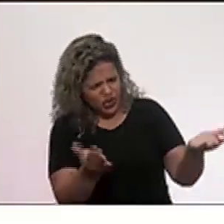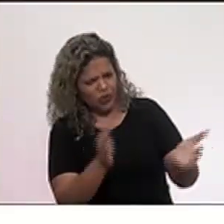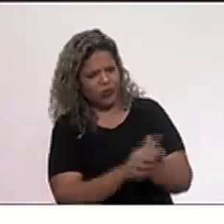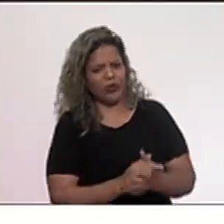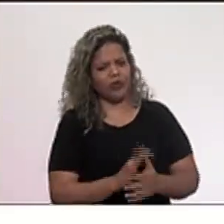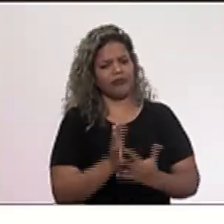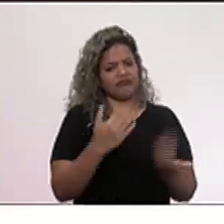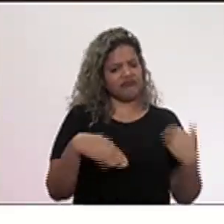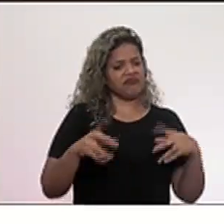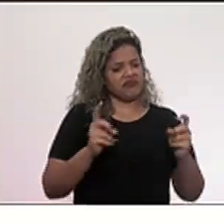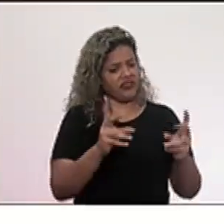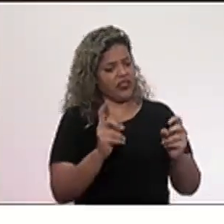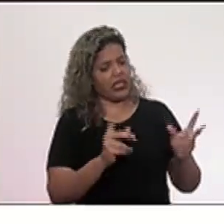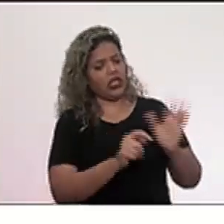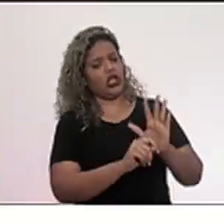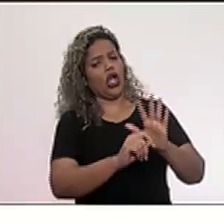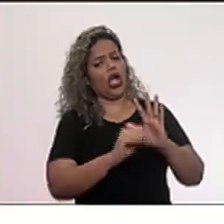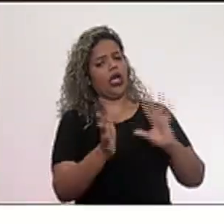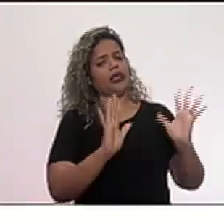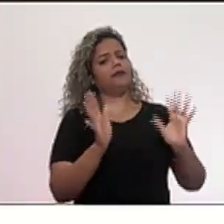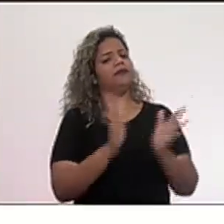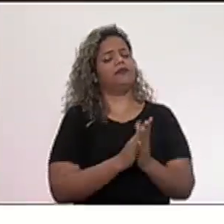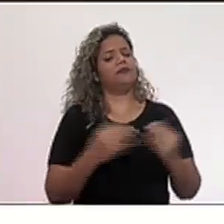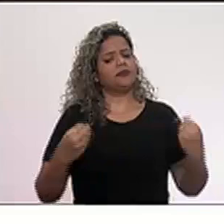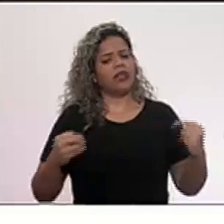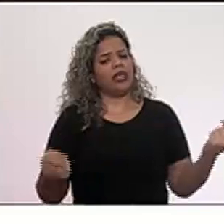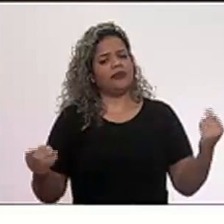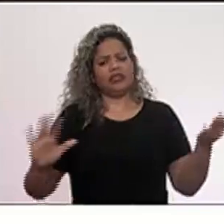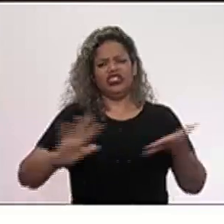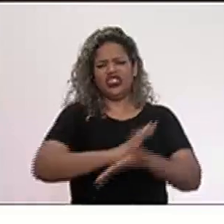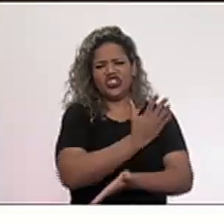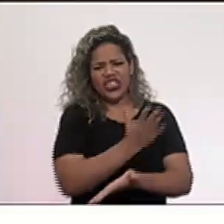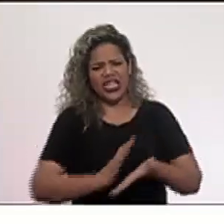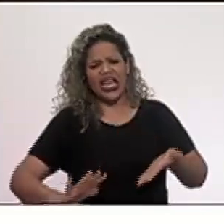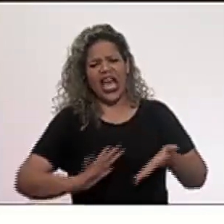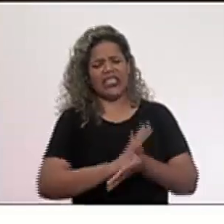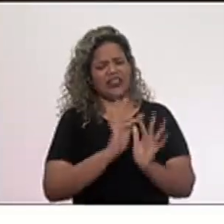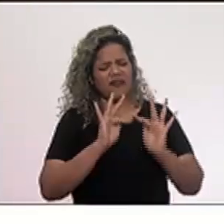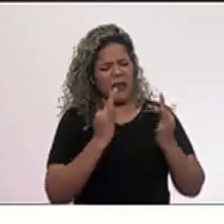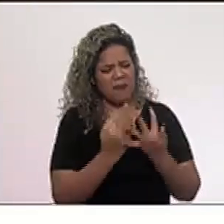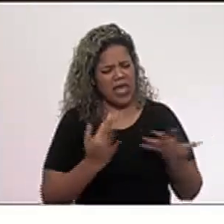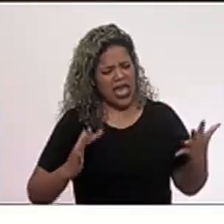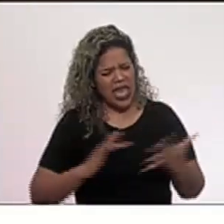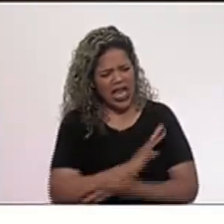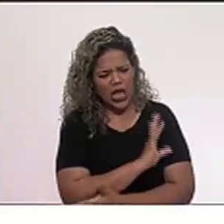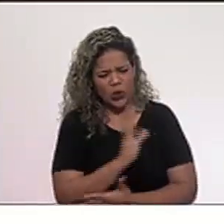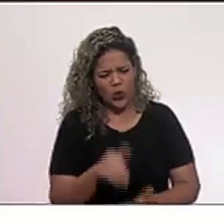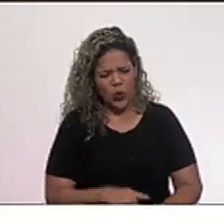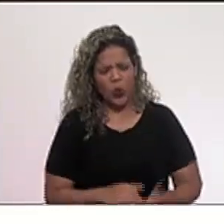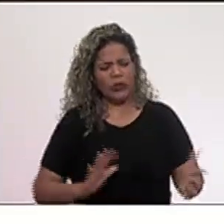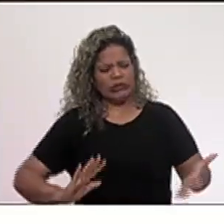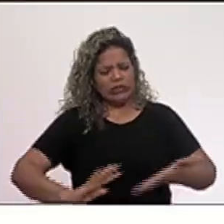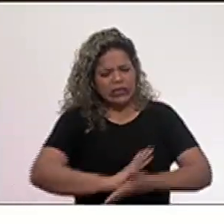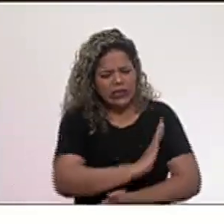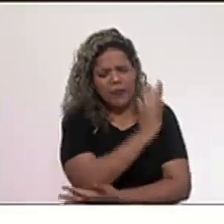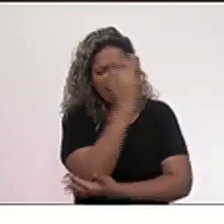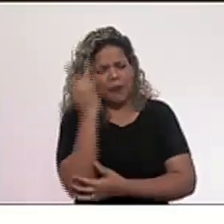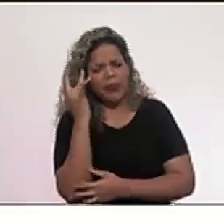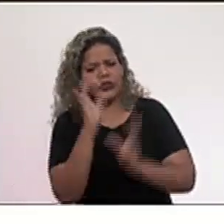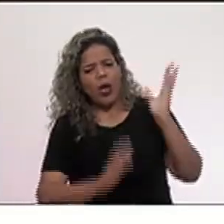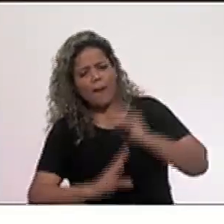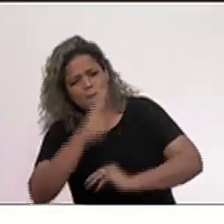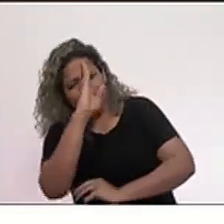ao cometimento do tráfico de drogas, que é uma verdadeira desgraça, que dizima famílias no Rio de Janeiro, que dizima pessoas